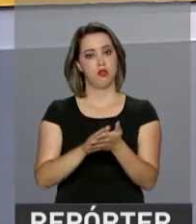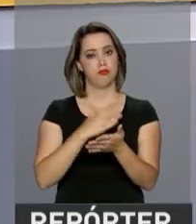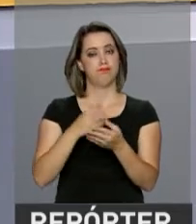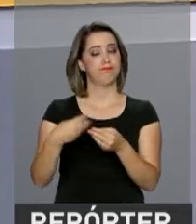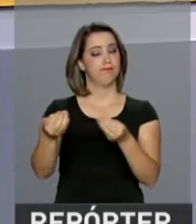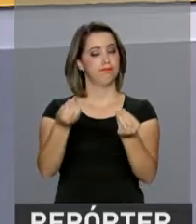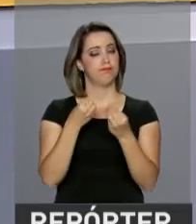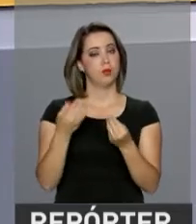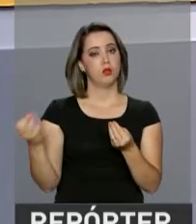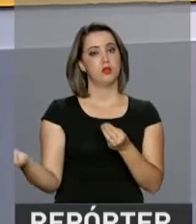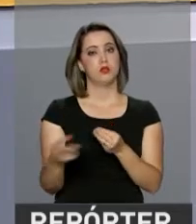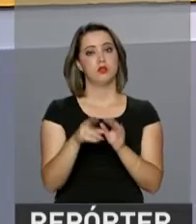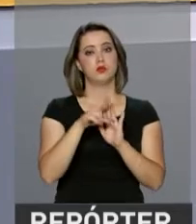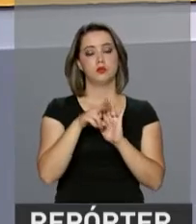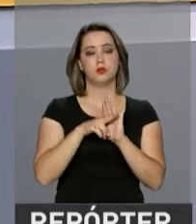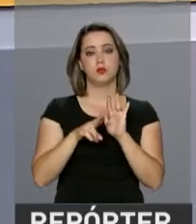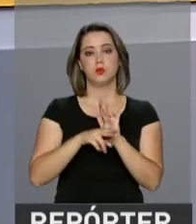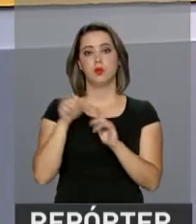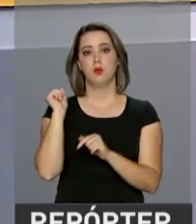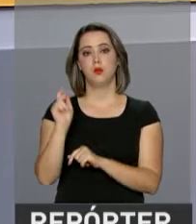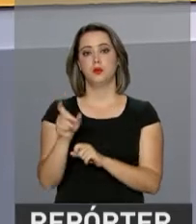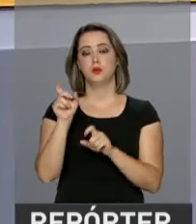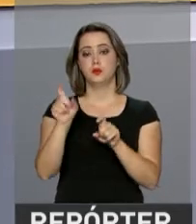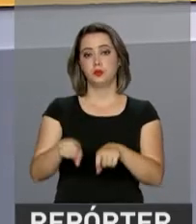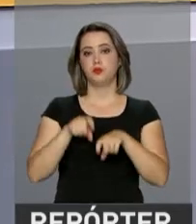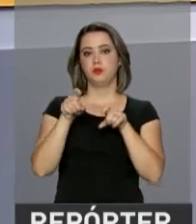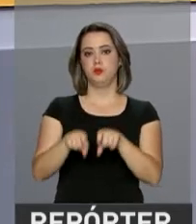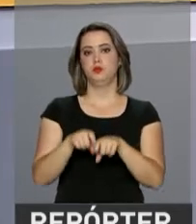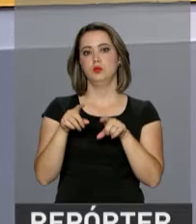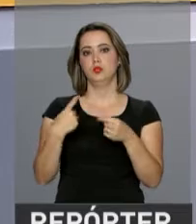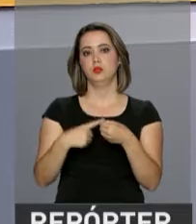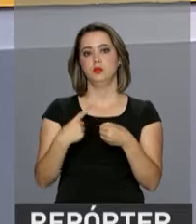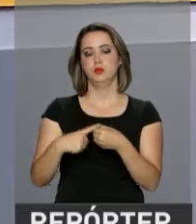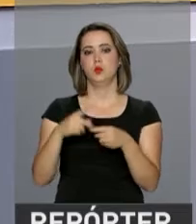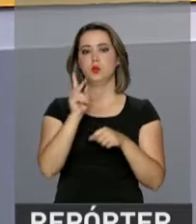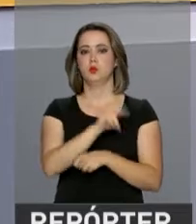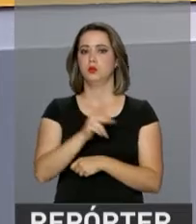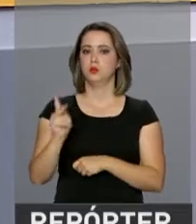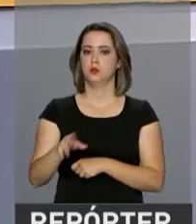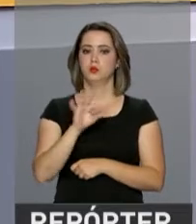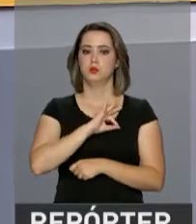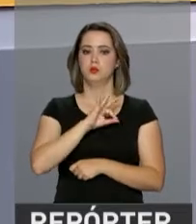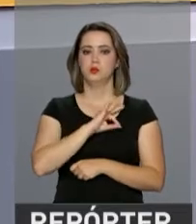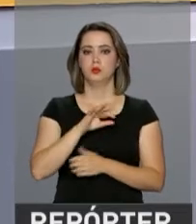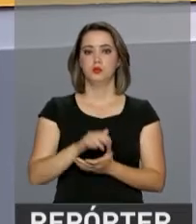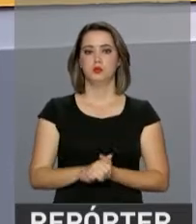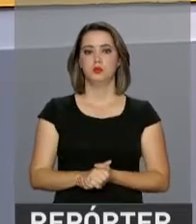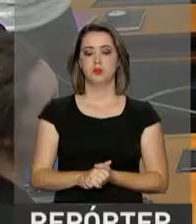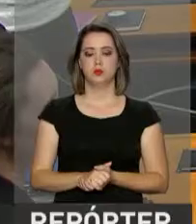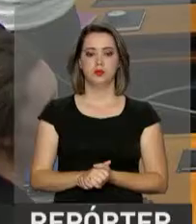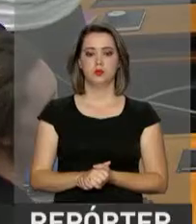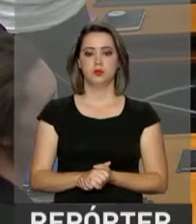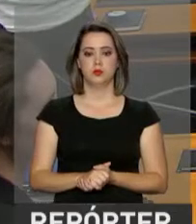novas regras para aposentadorias de trabalhadores urbanos, rurais, professores e policiais.